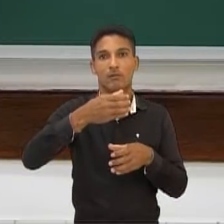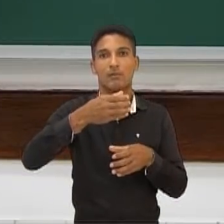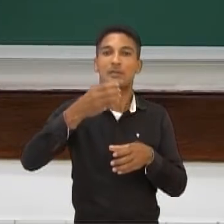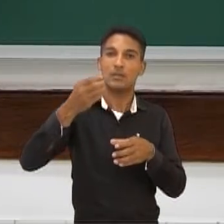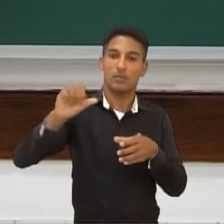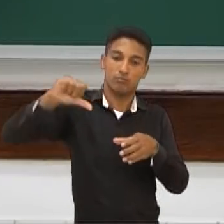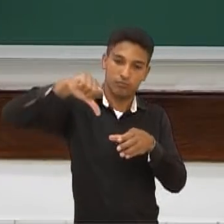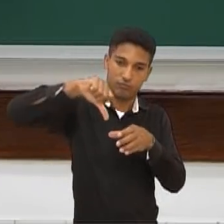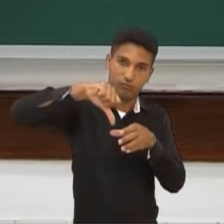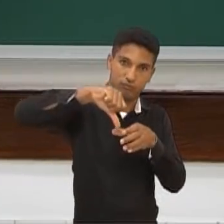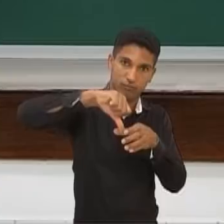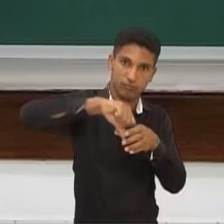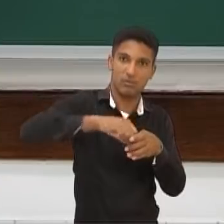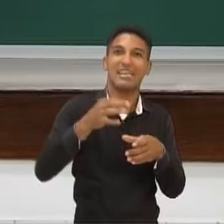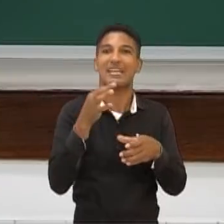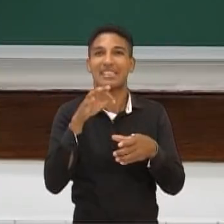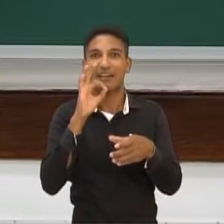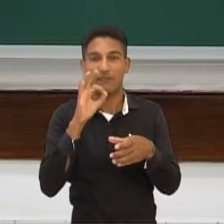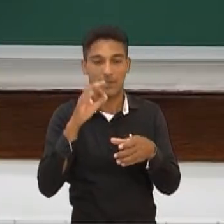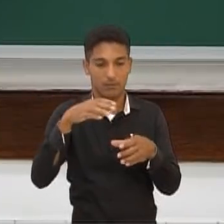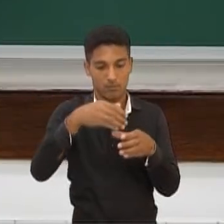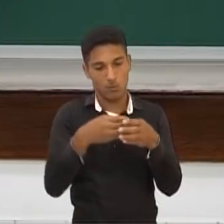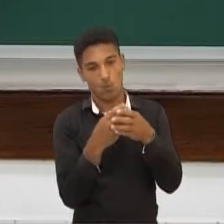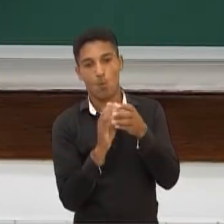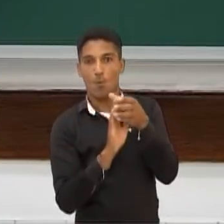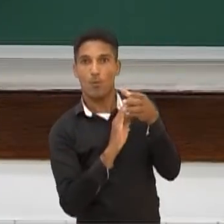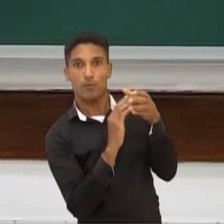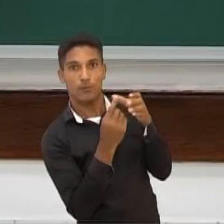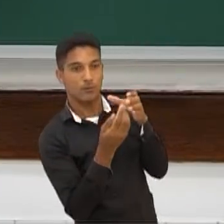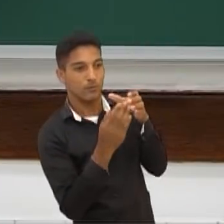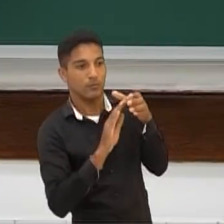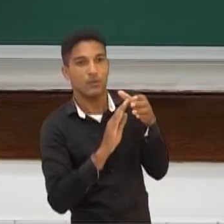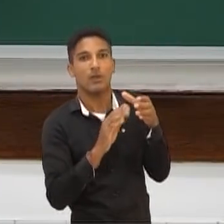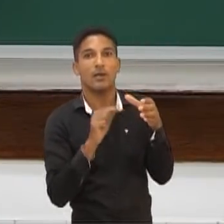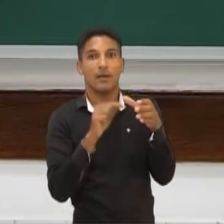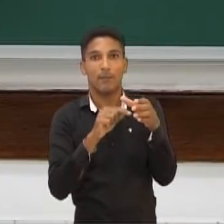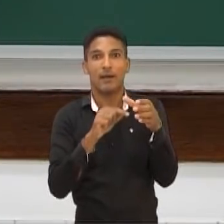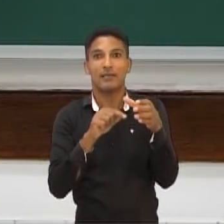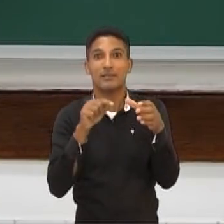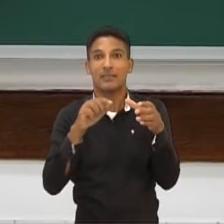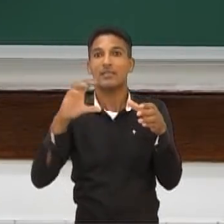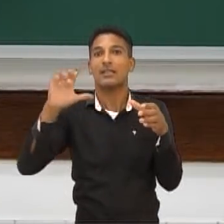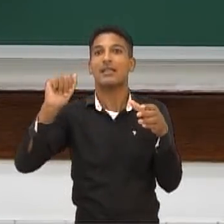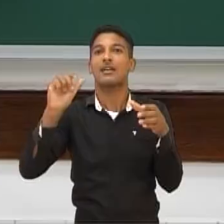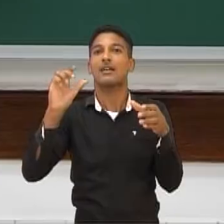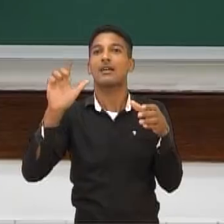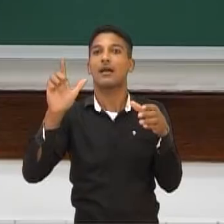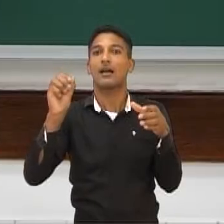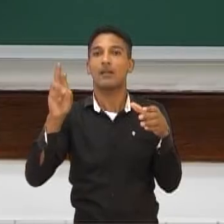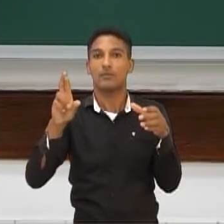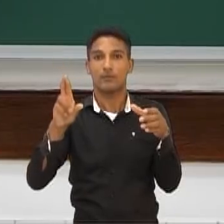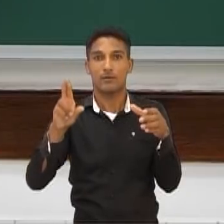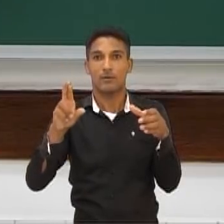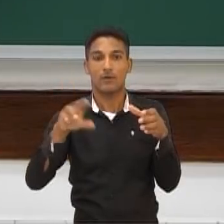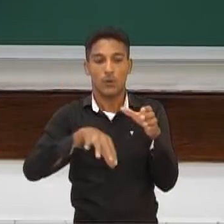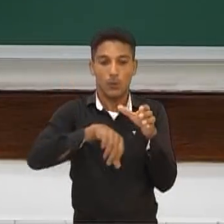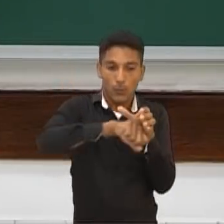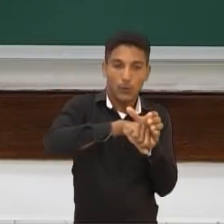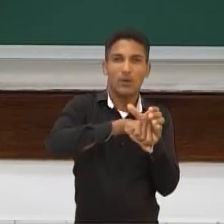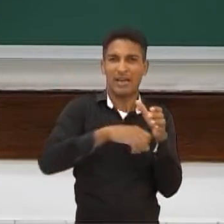Mas a própria parede interna da garrafa de café vai roubar um pouco esse calor. Você não tem como